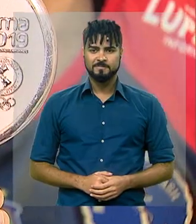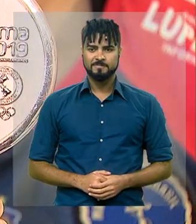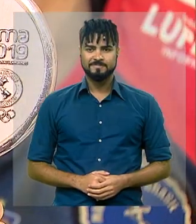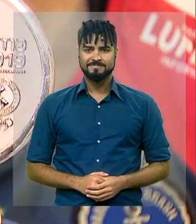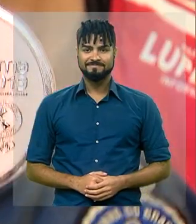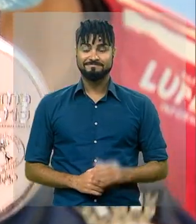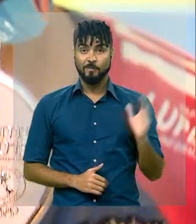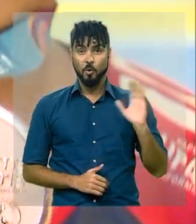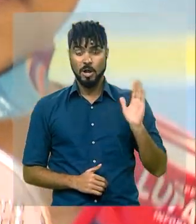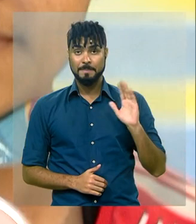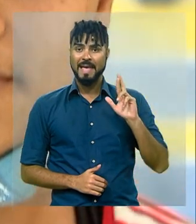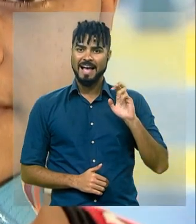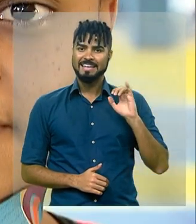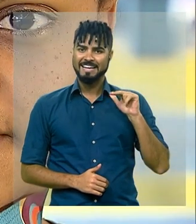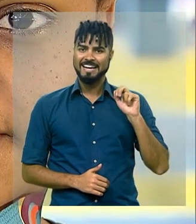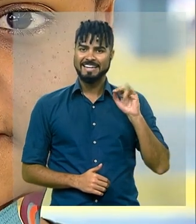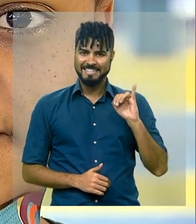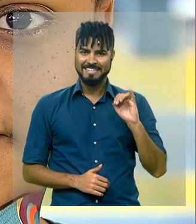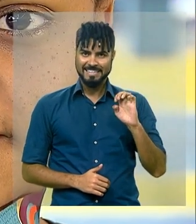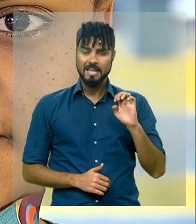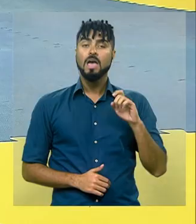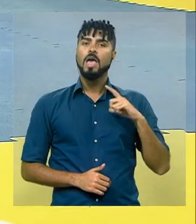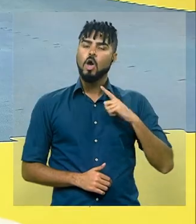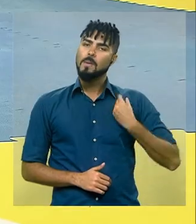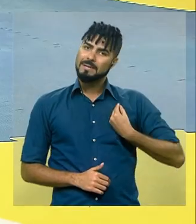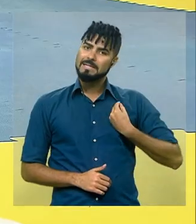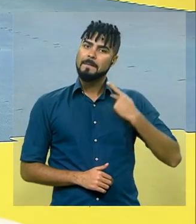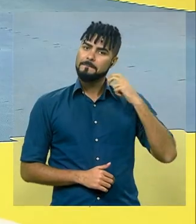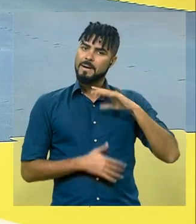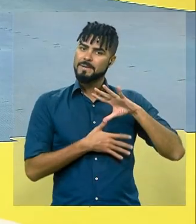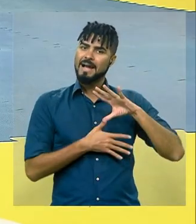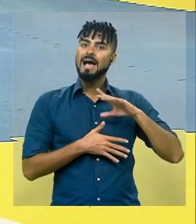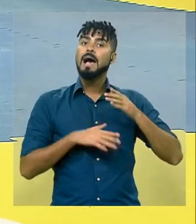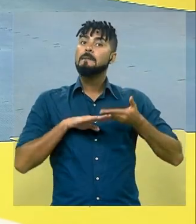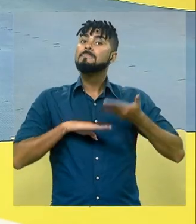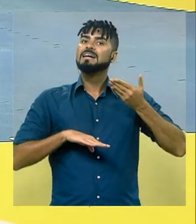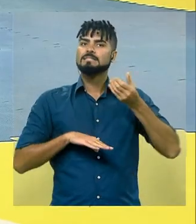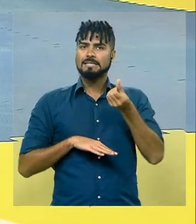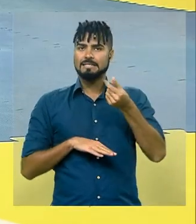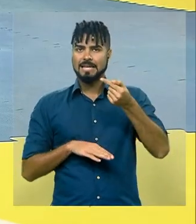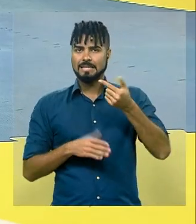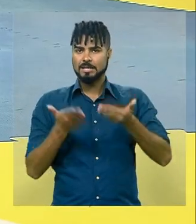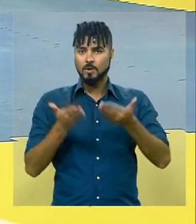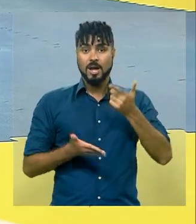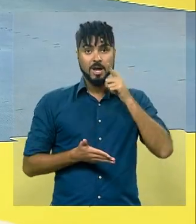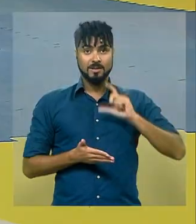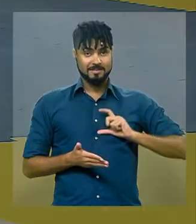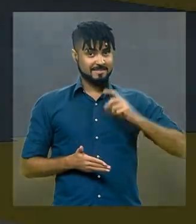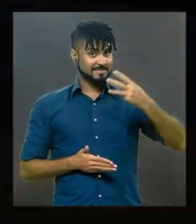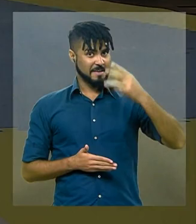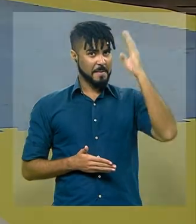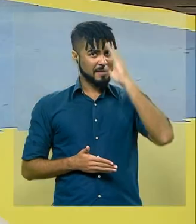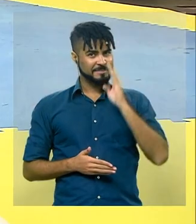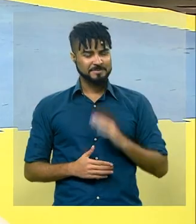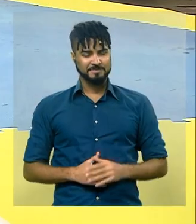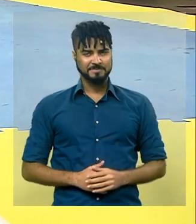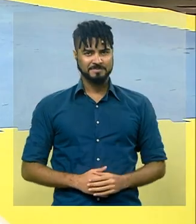Olá, sou a Rayane Fidelis, lutei os Jogos Pan-Americanos na categoria acima de 67 e trouxe a medalha de bronze para o Brasil.